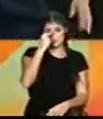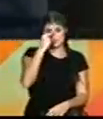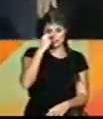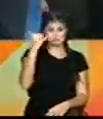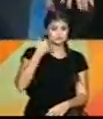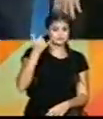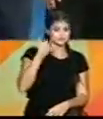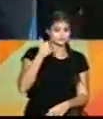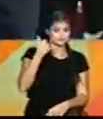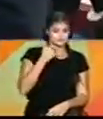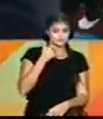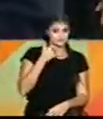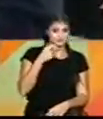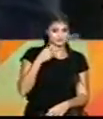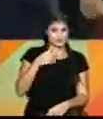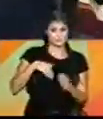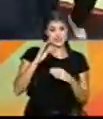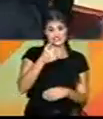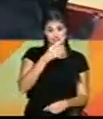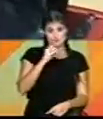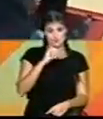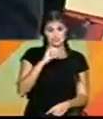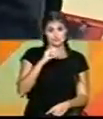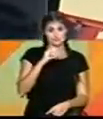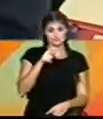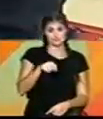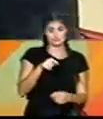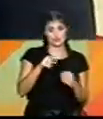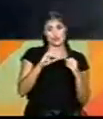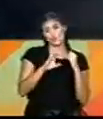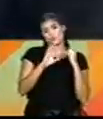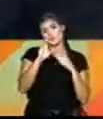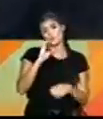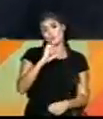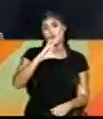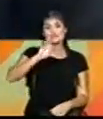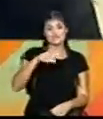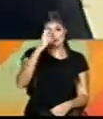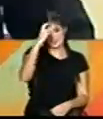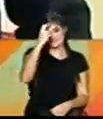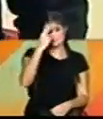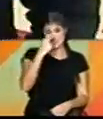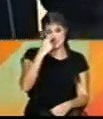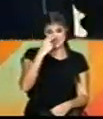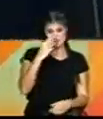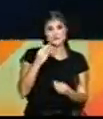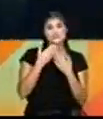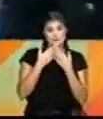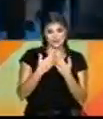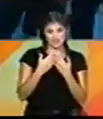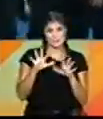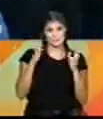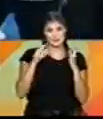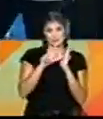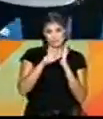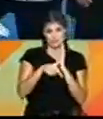promotores locais, que são mais de 50 já, espalhados pelo concelho de Guimarães. Muito obrigada, muitos parabéns por este projeto, que realmente faz